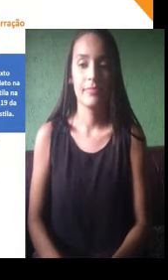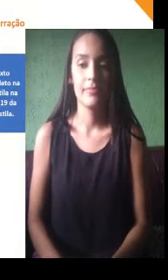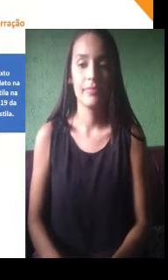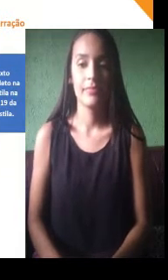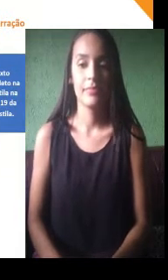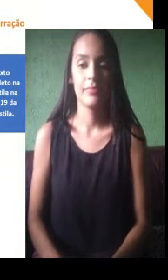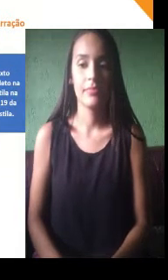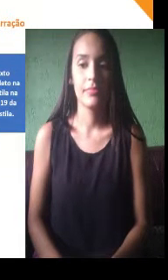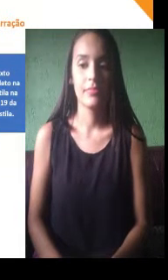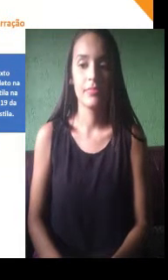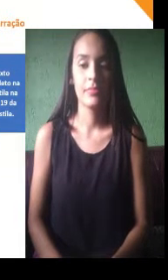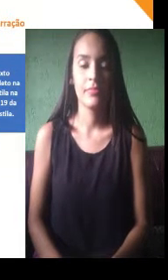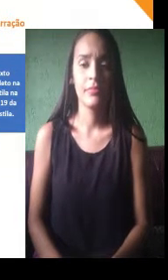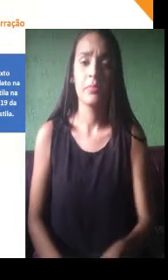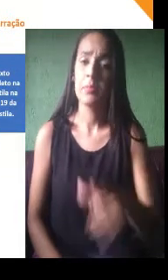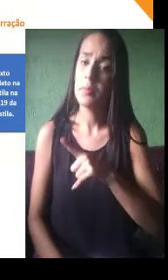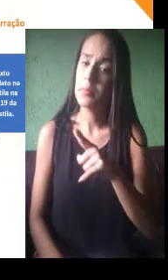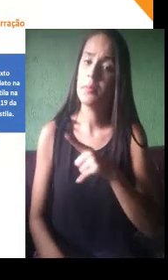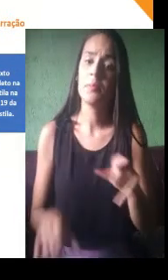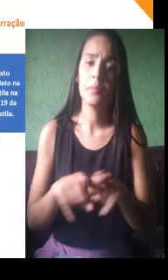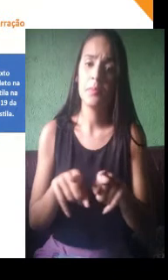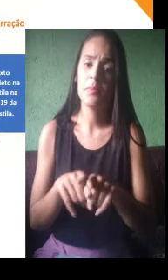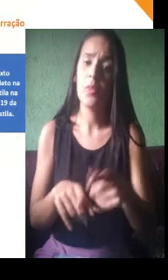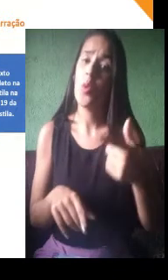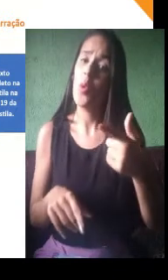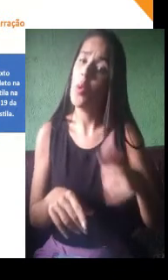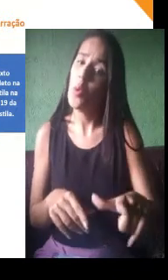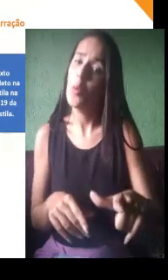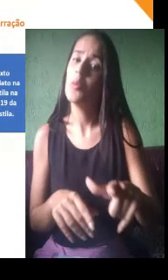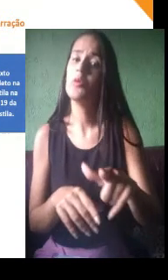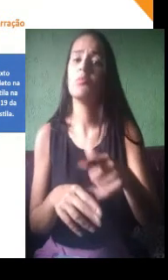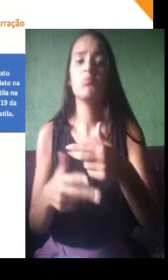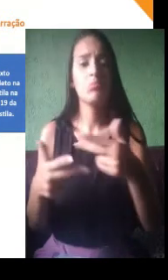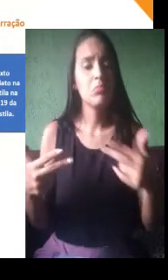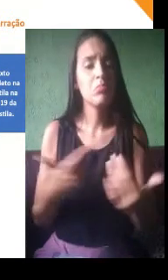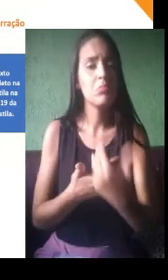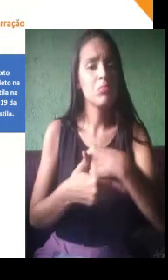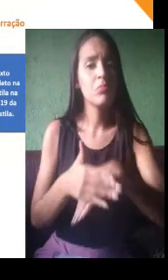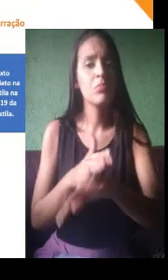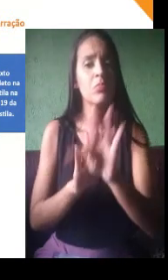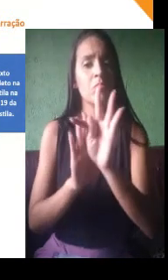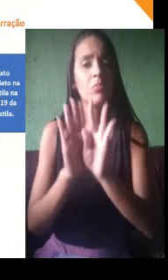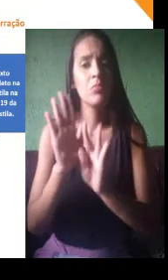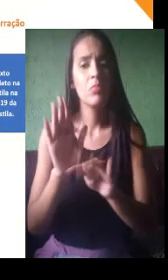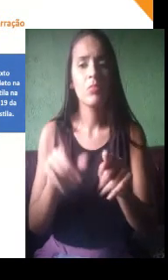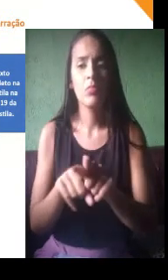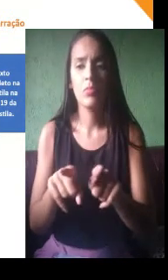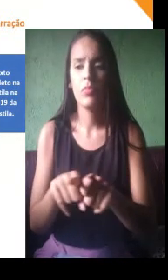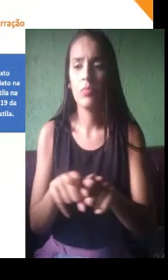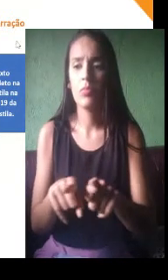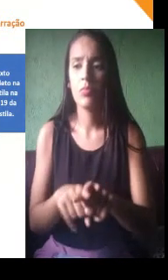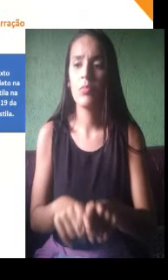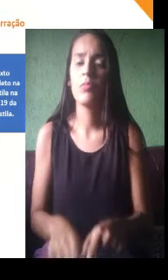É uma passagem de injunção. Então, o que a gente tem que observar aqui? A gente tem que observar o seguinte, o texto como um todo,